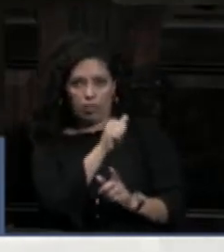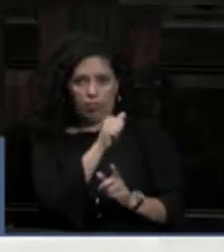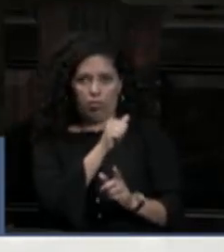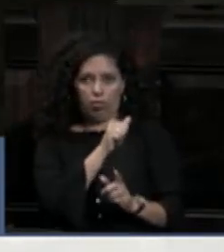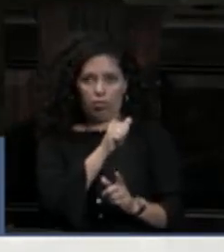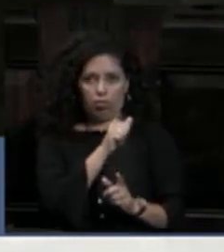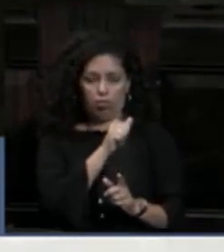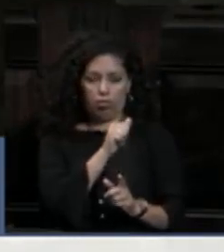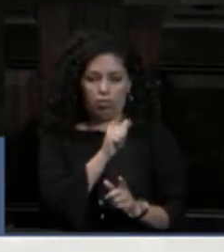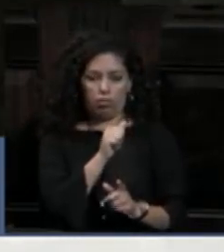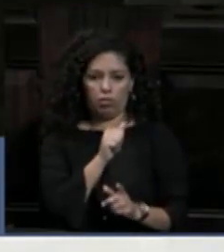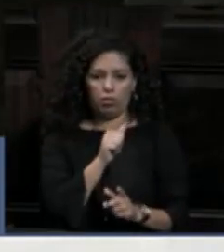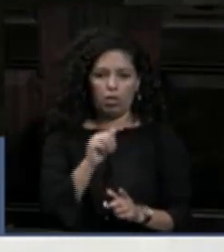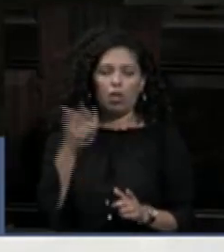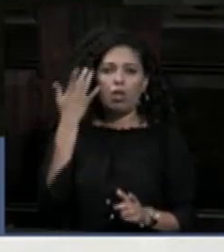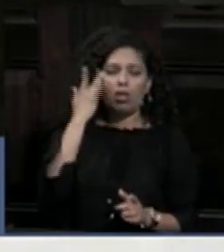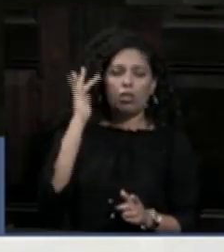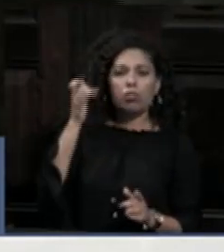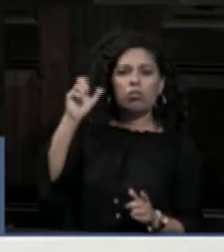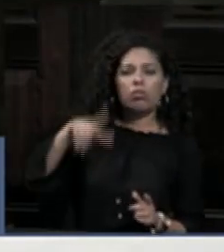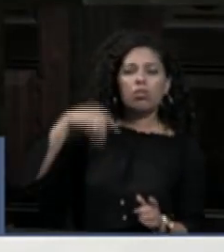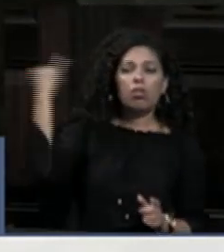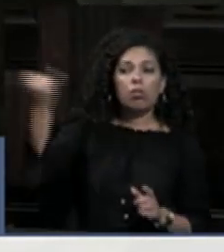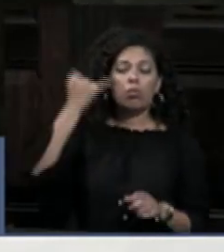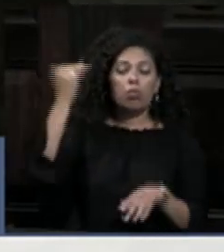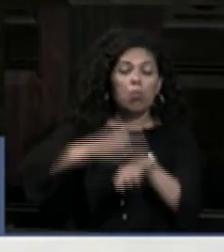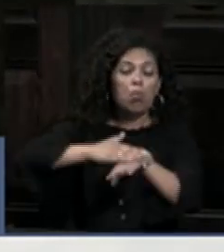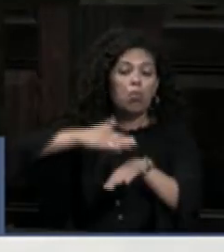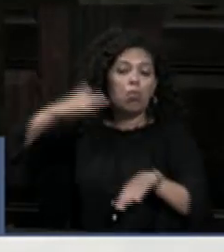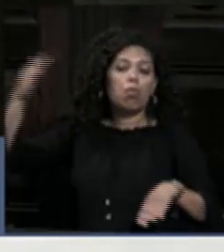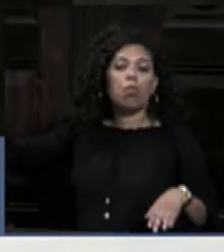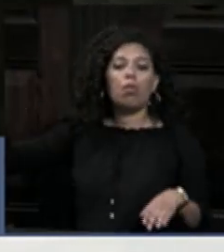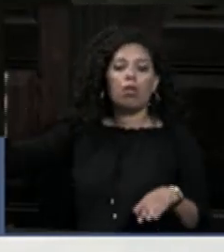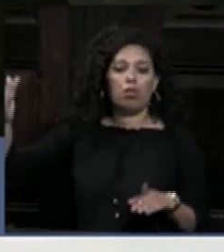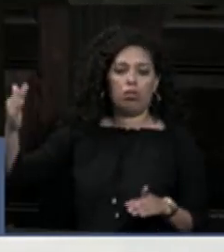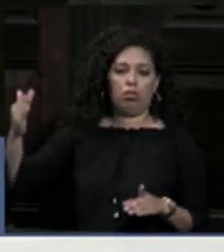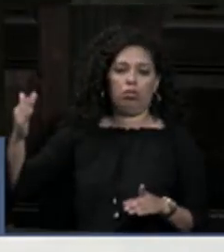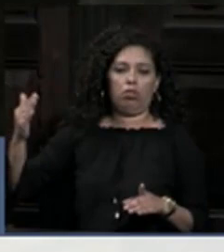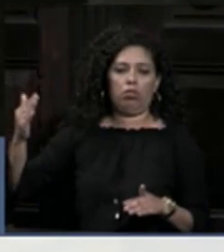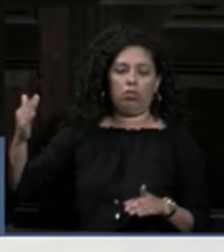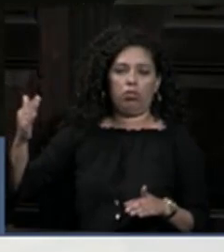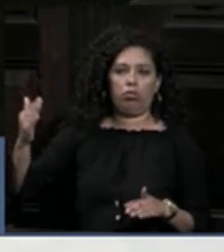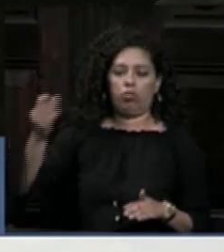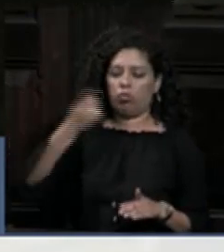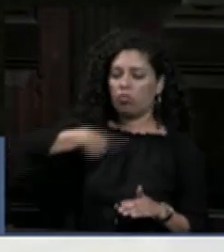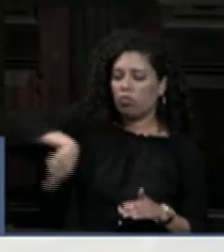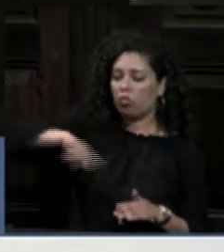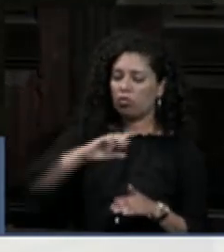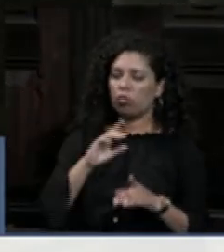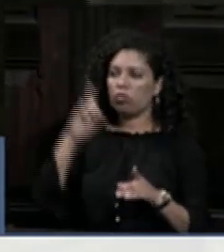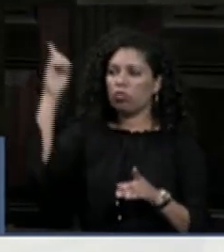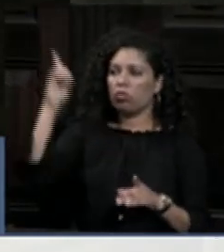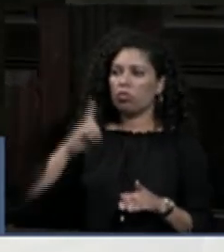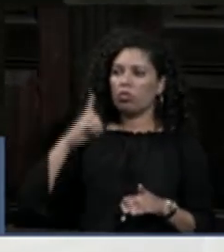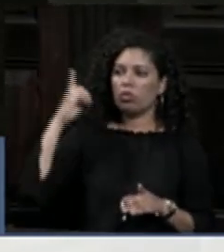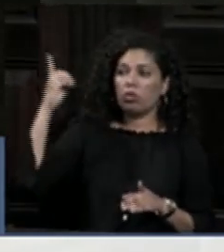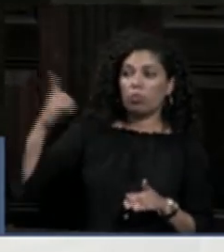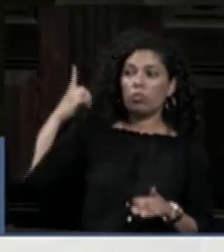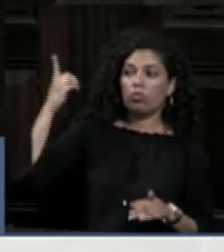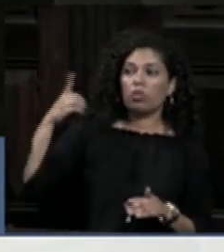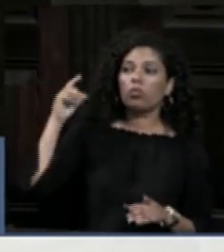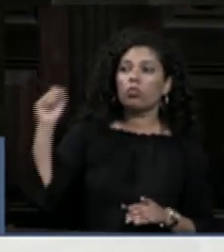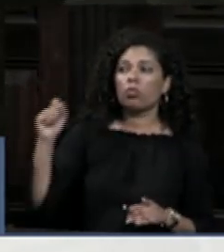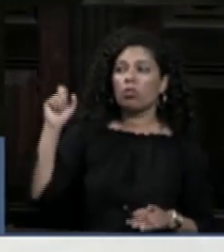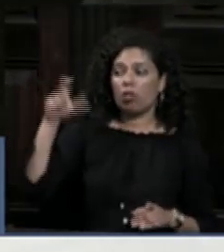pra mim o fundamental é os cidadãos e um progressista e ser um progressista